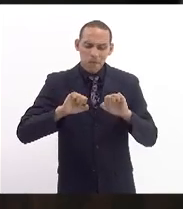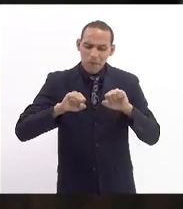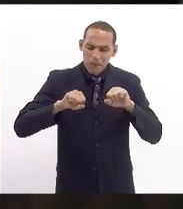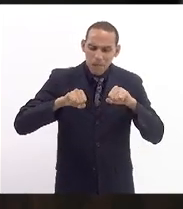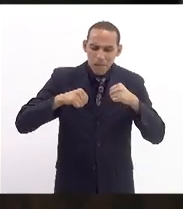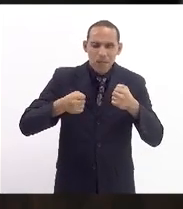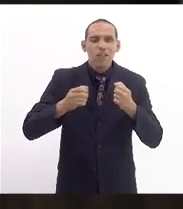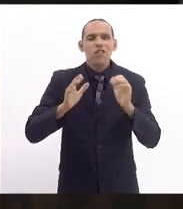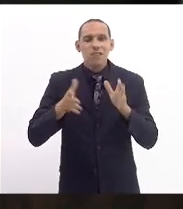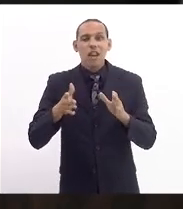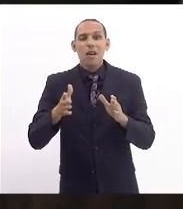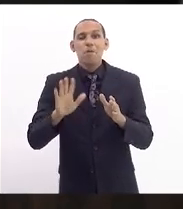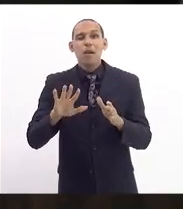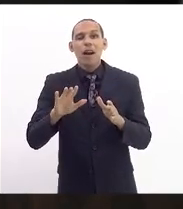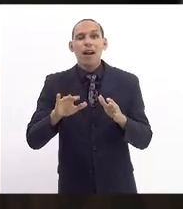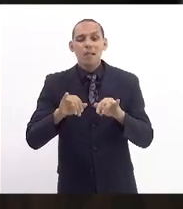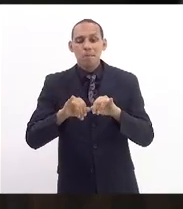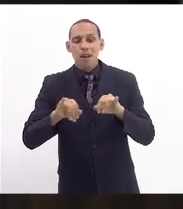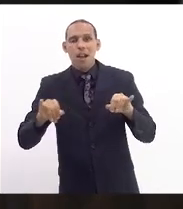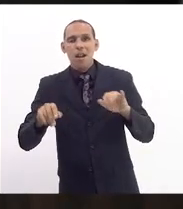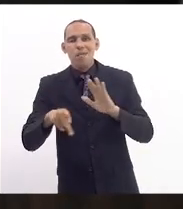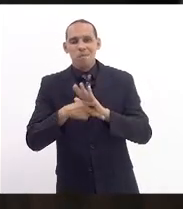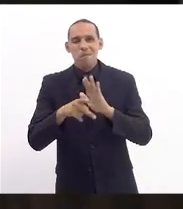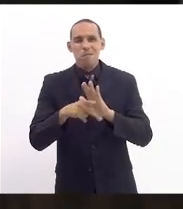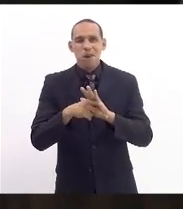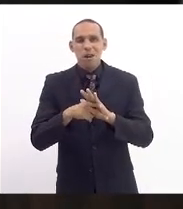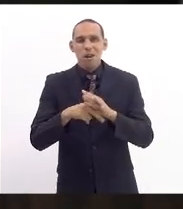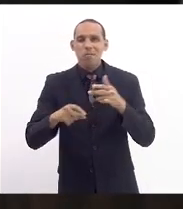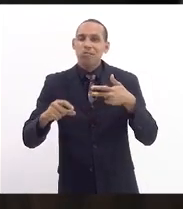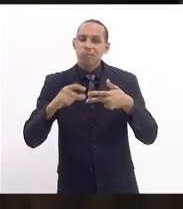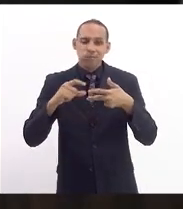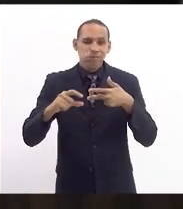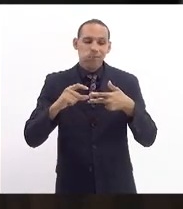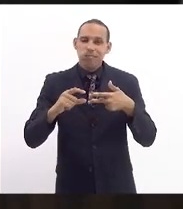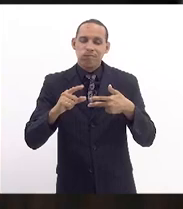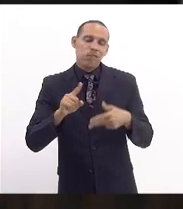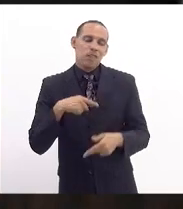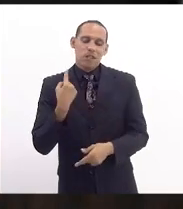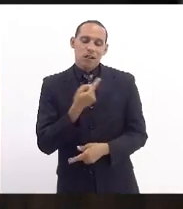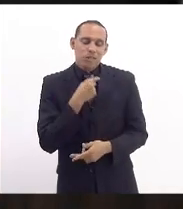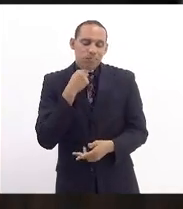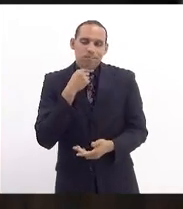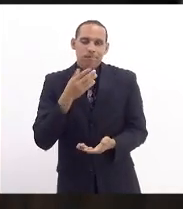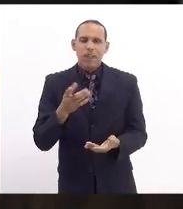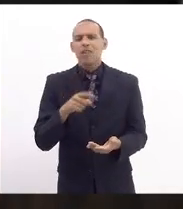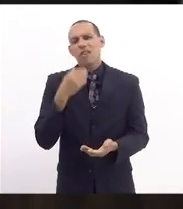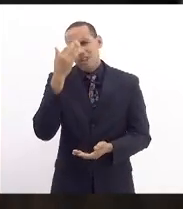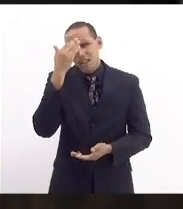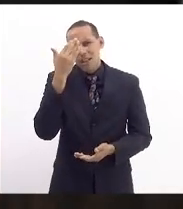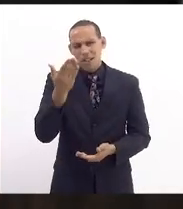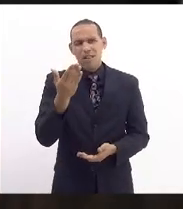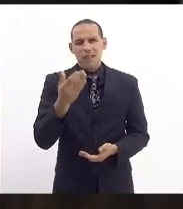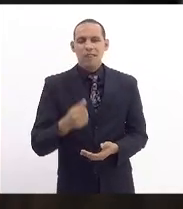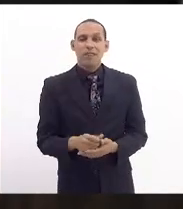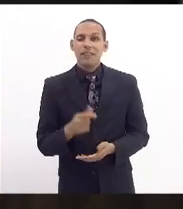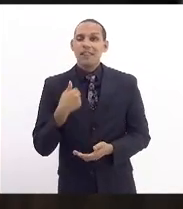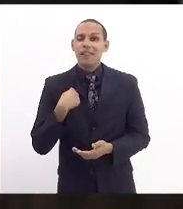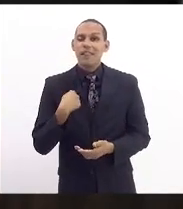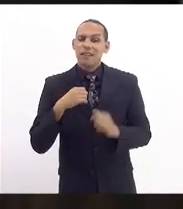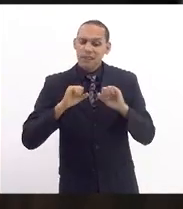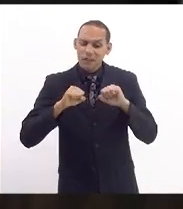porque a mensagem infelizmente não depende de nós mas executivo Posso garantir a excelência que eu